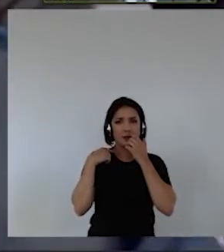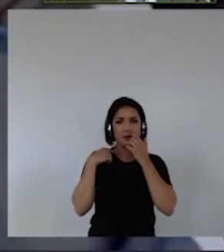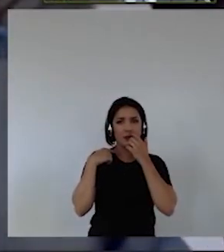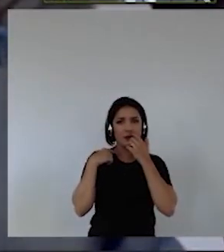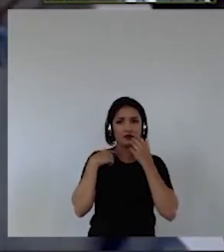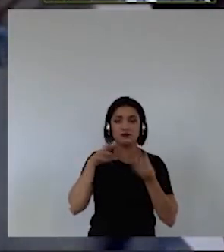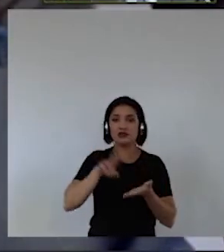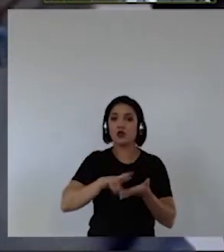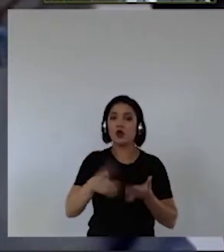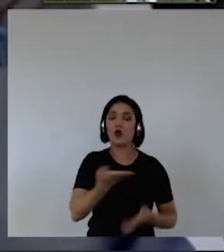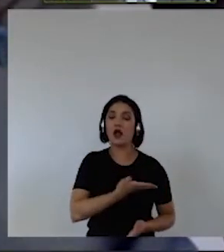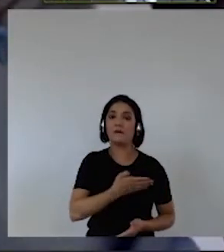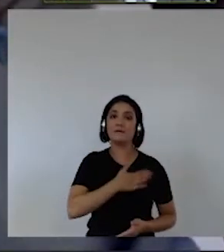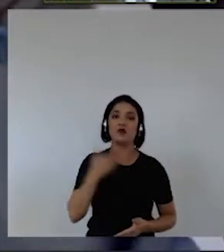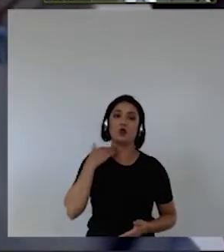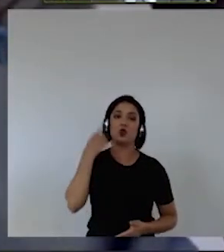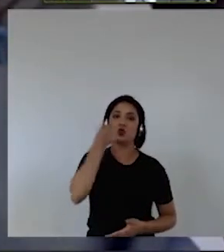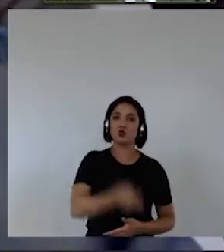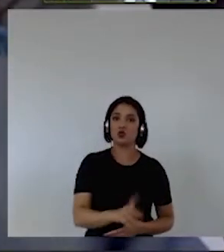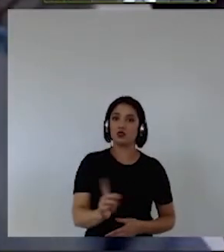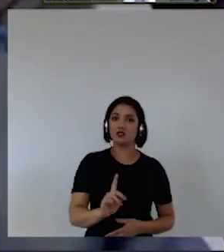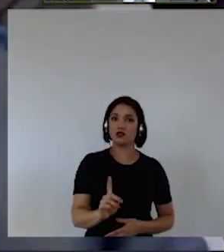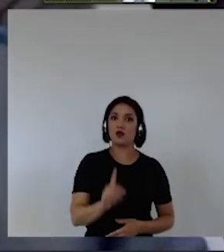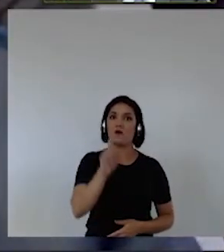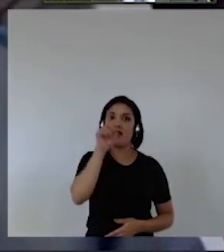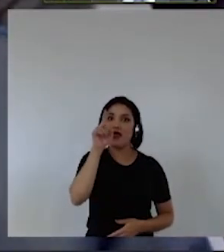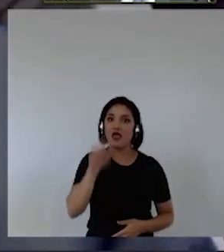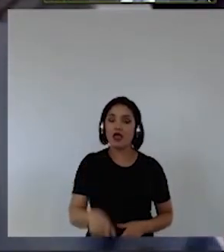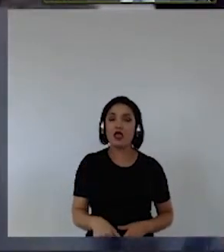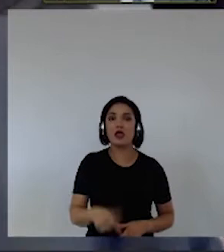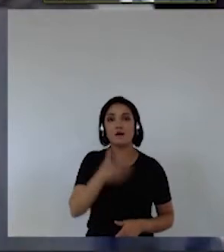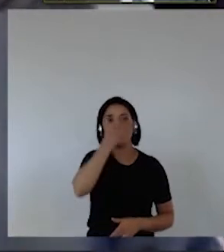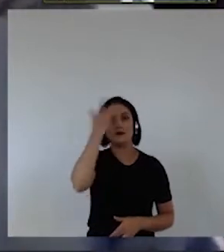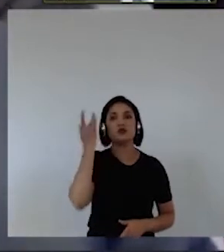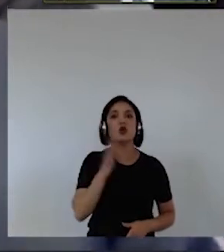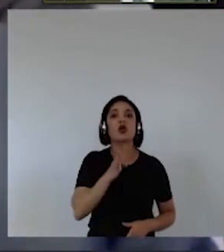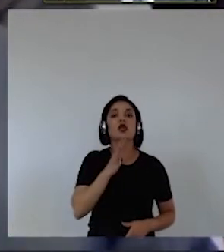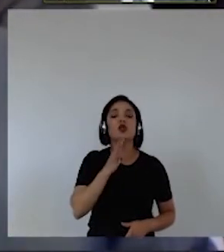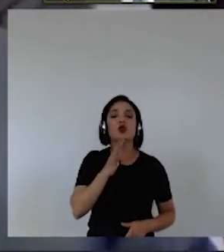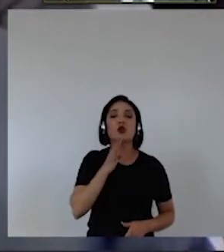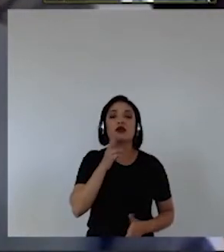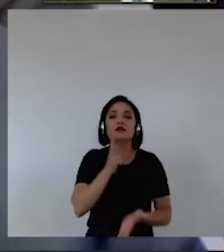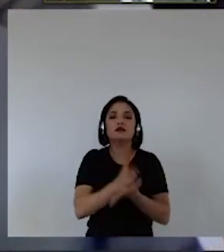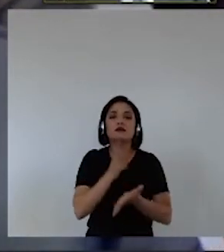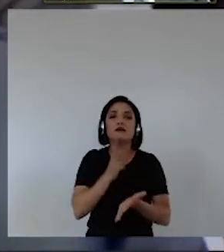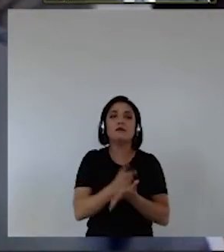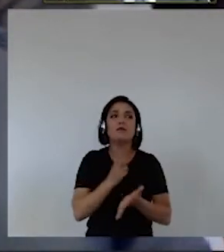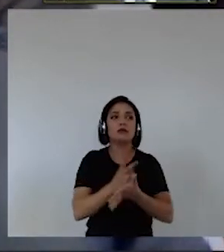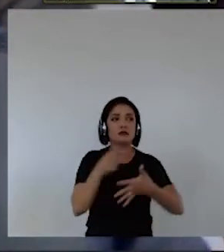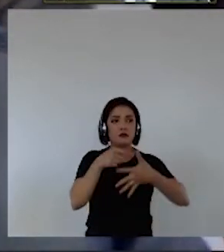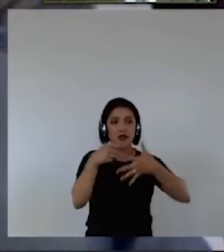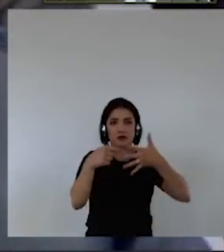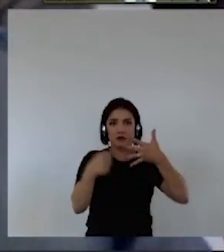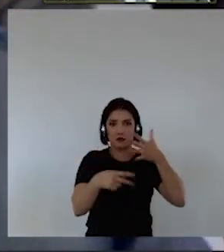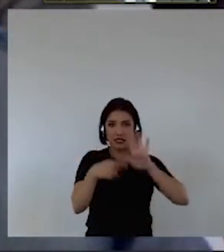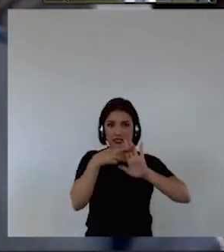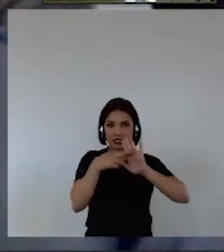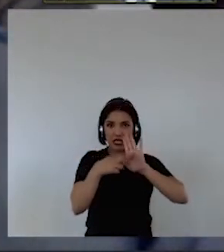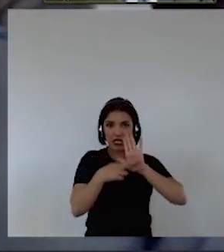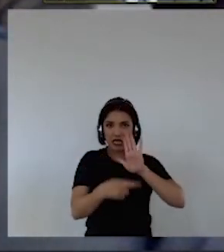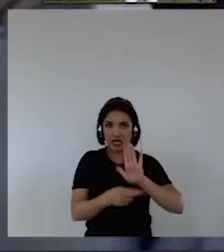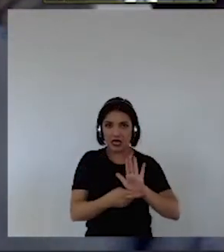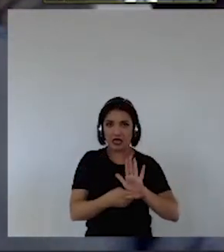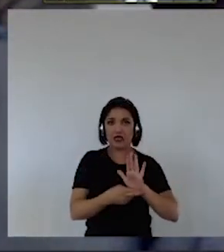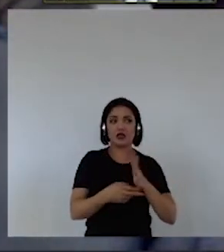juiz. O advogado da arbitragem é aquele que conhece a arbitragem e que conhece a posição doutrinária dos árbitros,